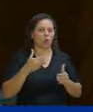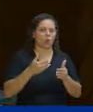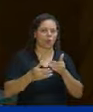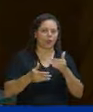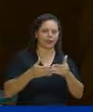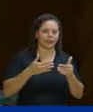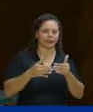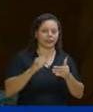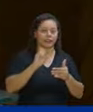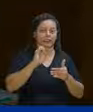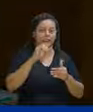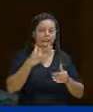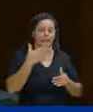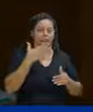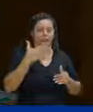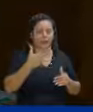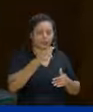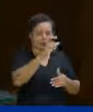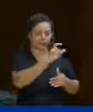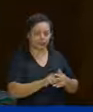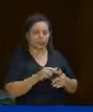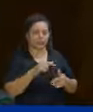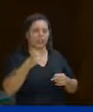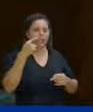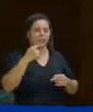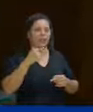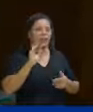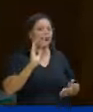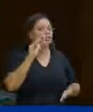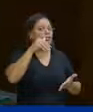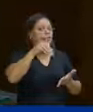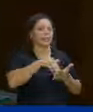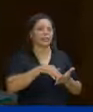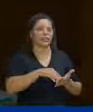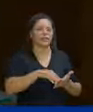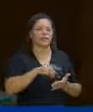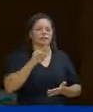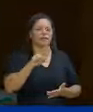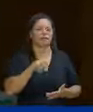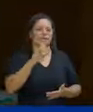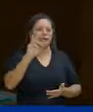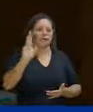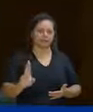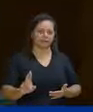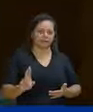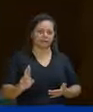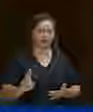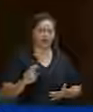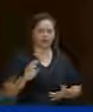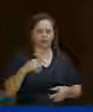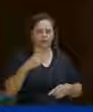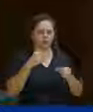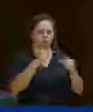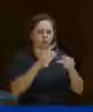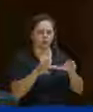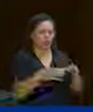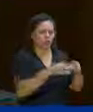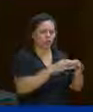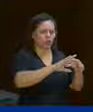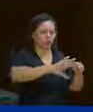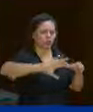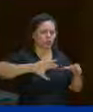candidato de sua preferência até a quantia equivalente a 1.000 UFIRs, não sujeitos à contabilização desde que